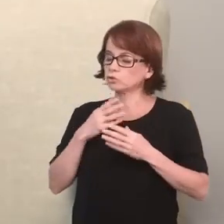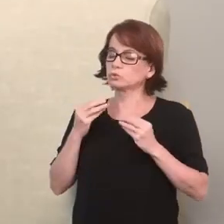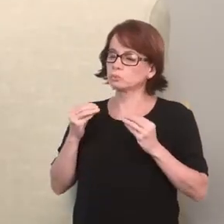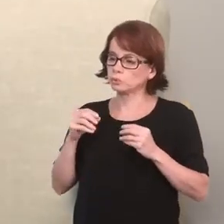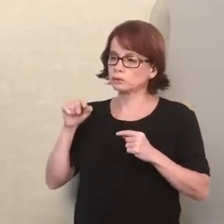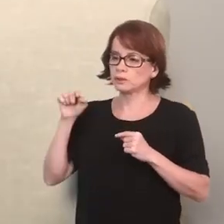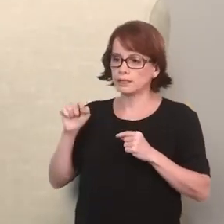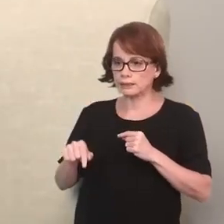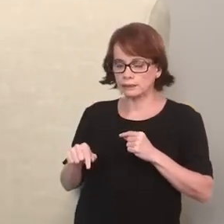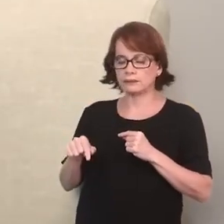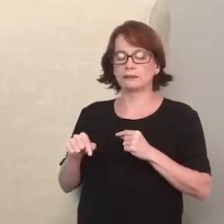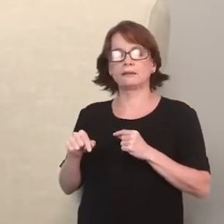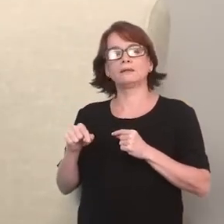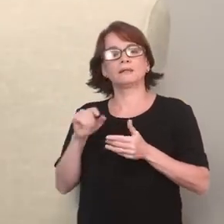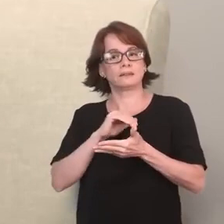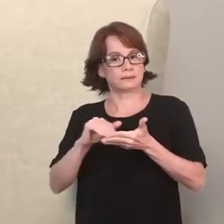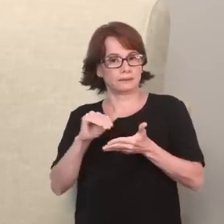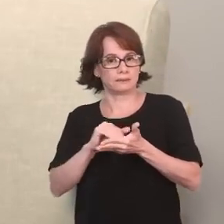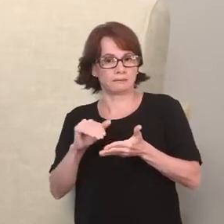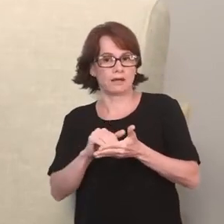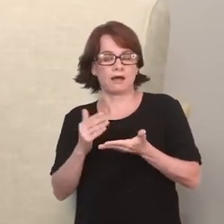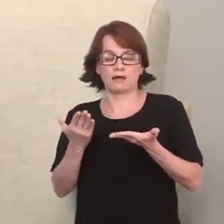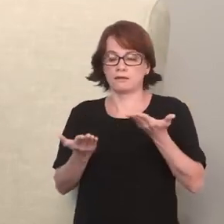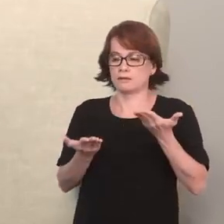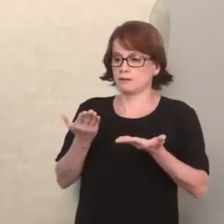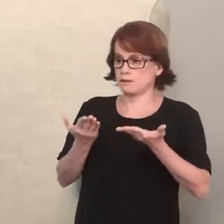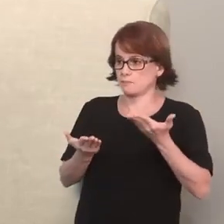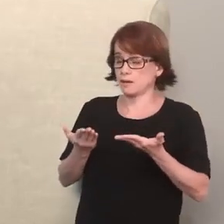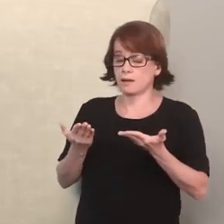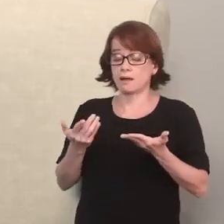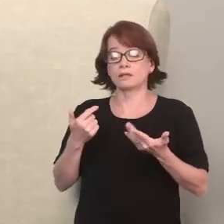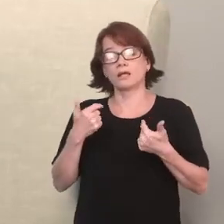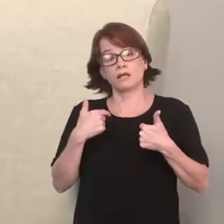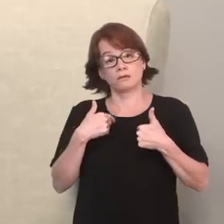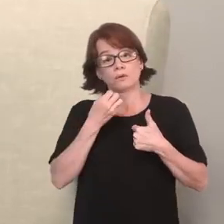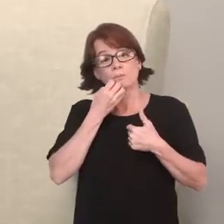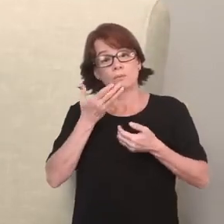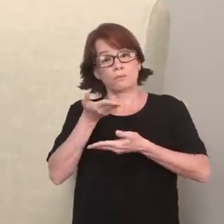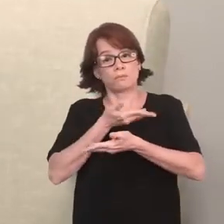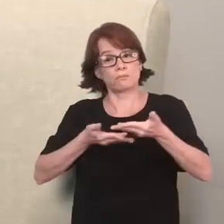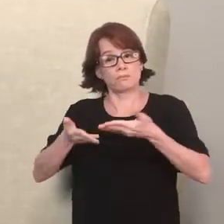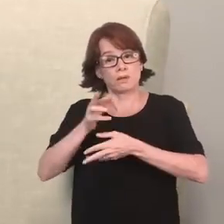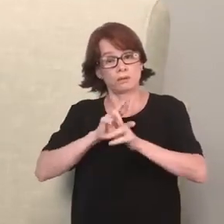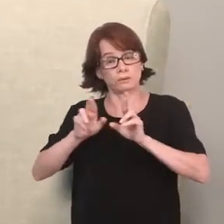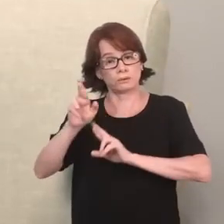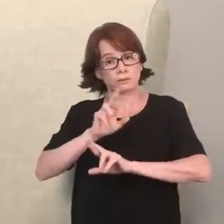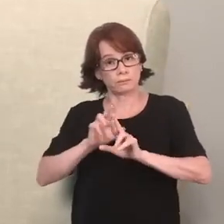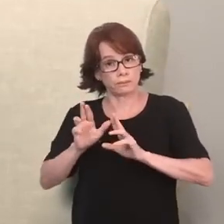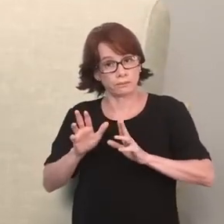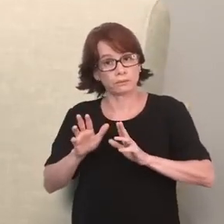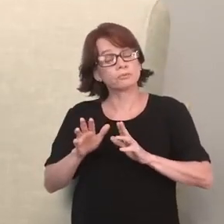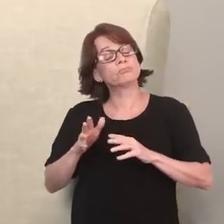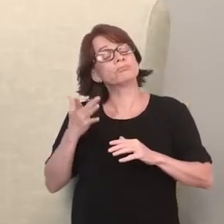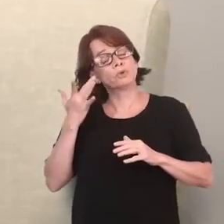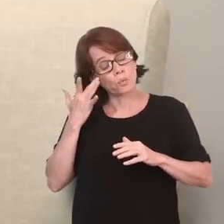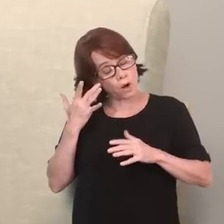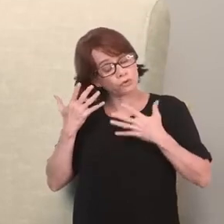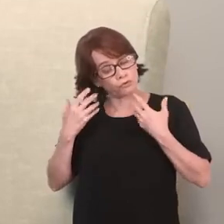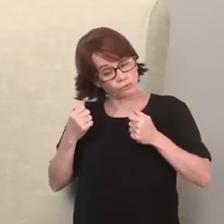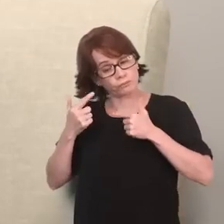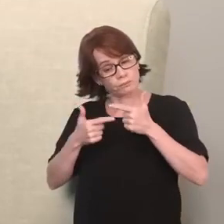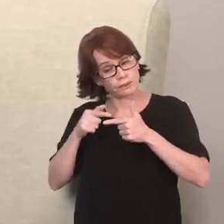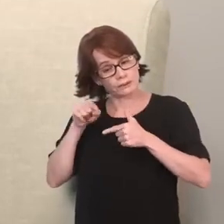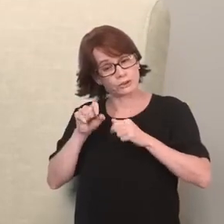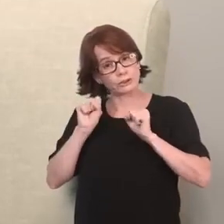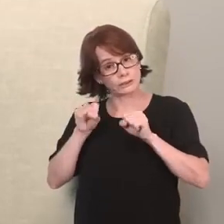fantástica, tá? Muito bacana, muito equilibrada, né? Uma pessoa com quem eu tenho um bom relacionamento. E acho que